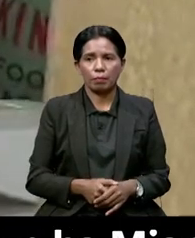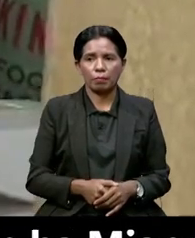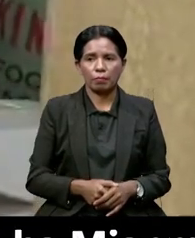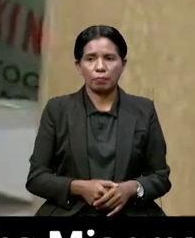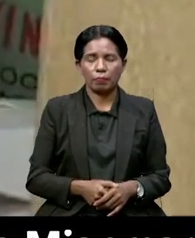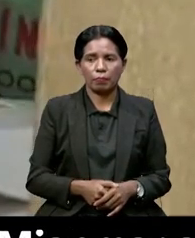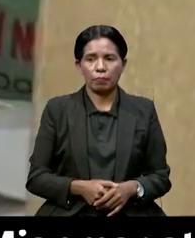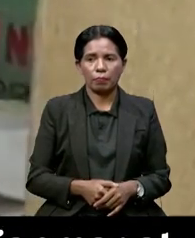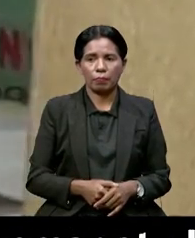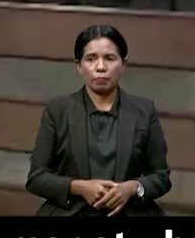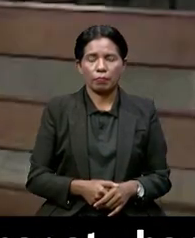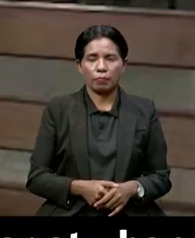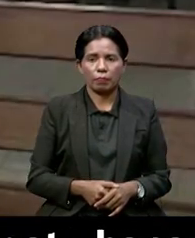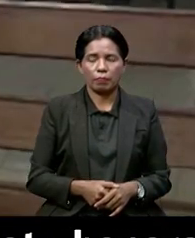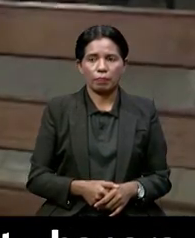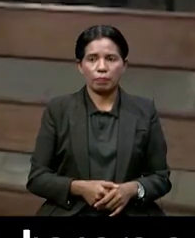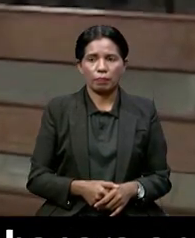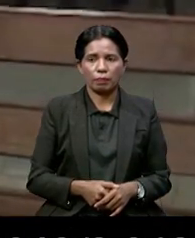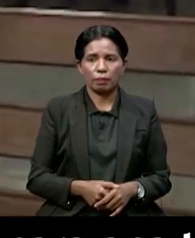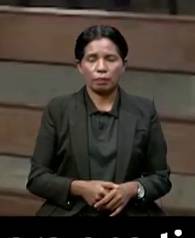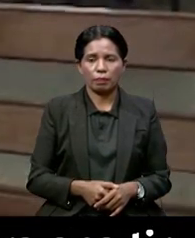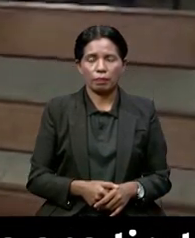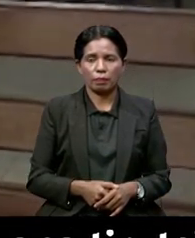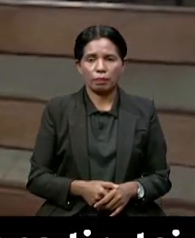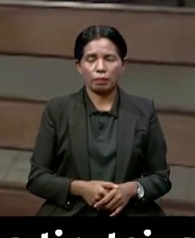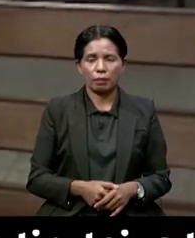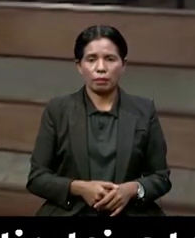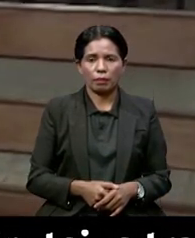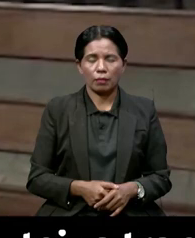tene mensaje sa ko ta recommenda pa yung gobyerno kay Lolo Ministro Saudi